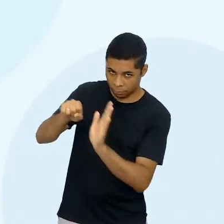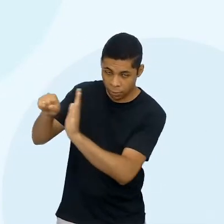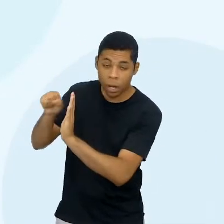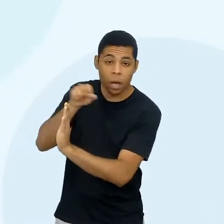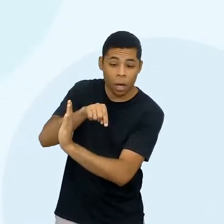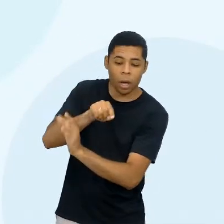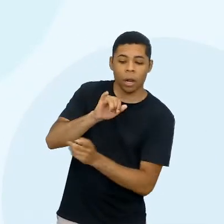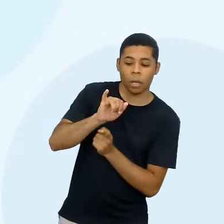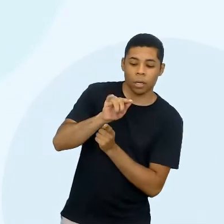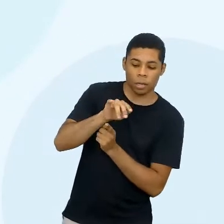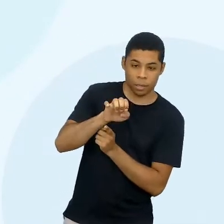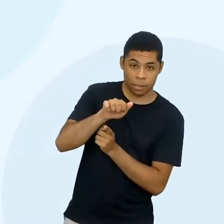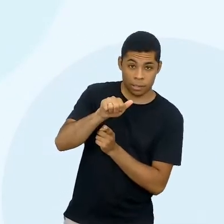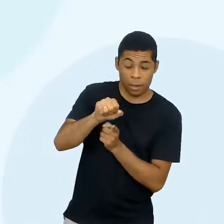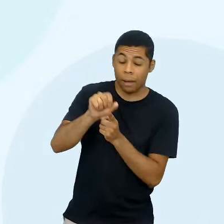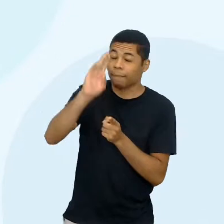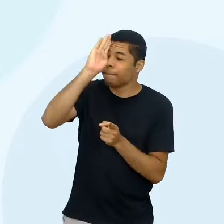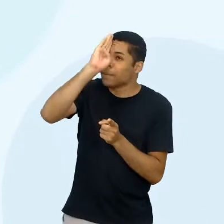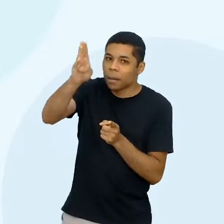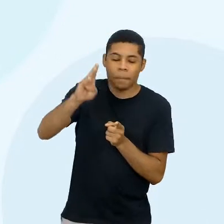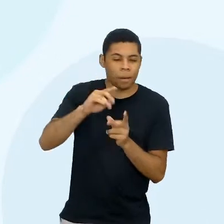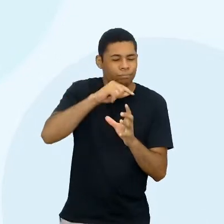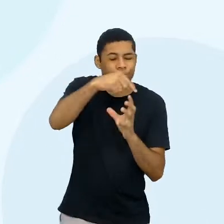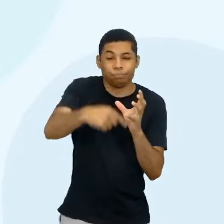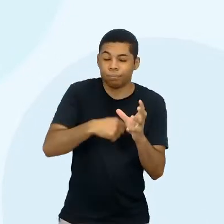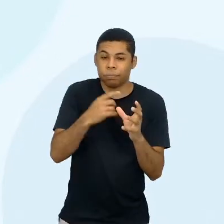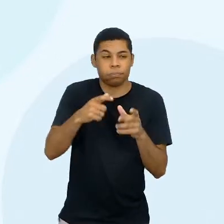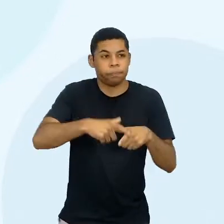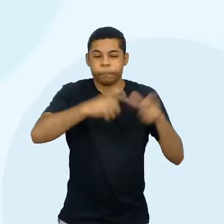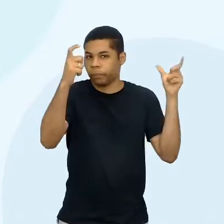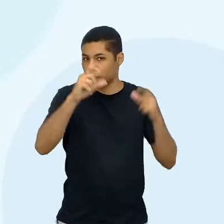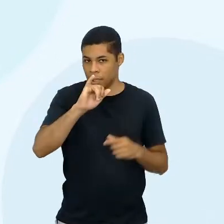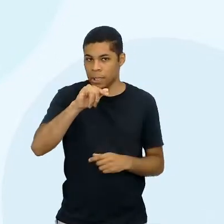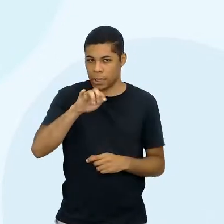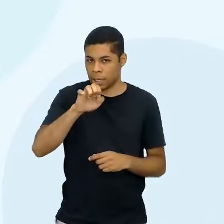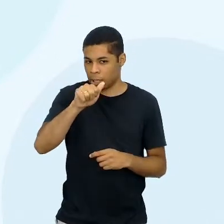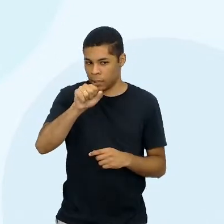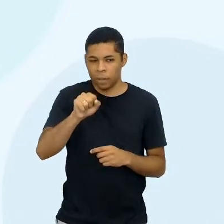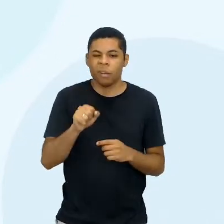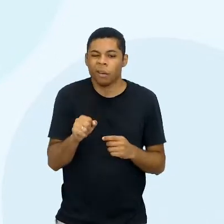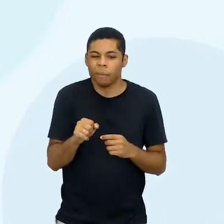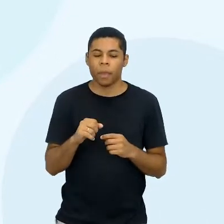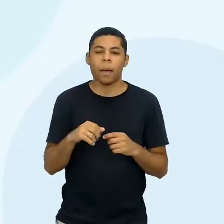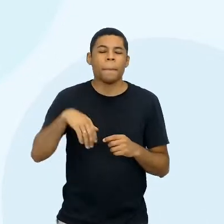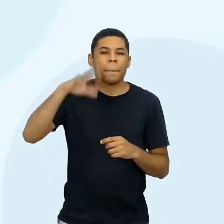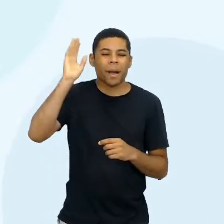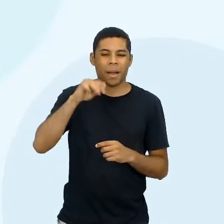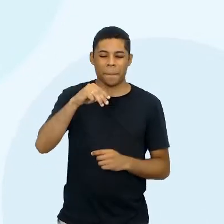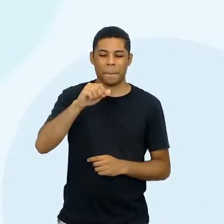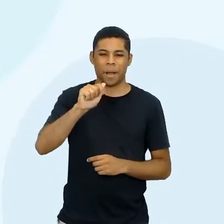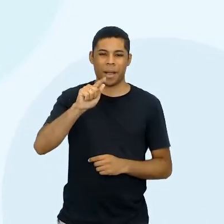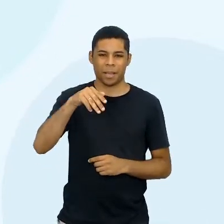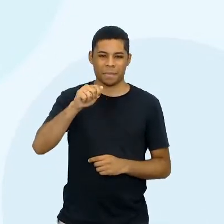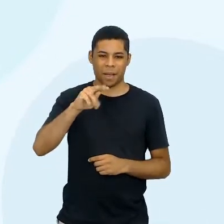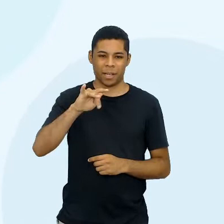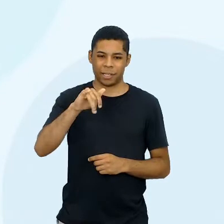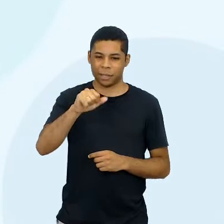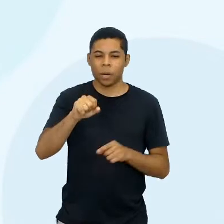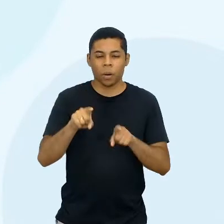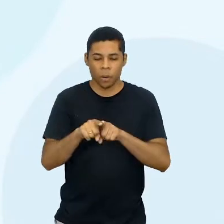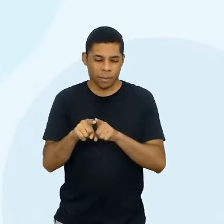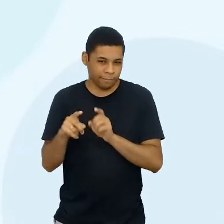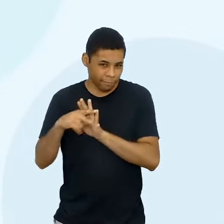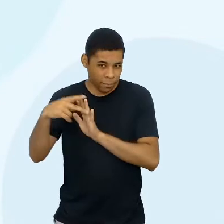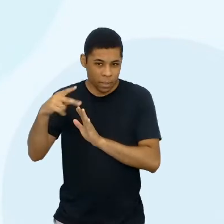uma das principais rochas que nós temos no planeta. Então elas também são chamadas de magmáticas, né, porque derivam aí do magma, né?